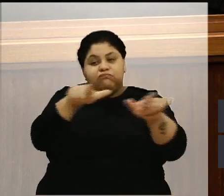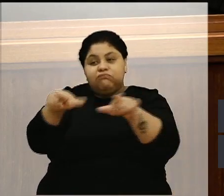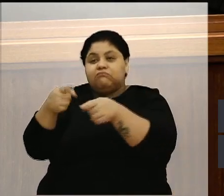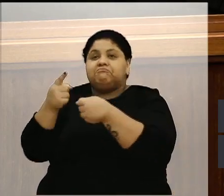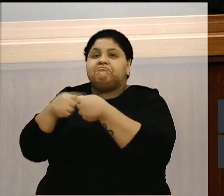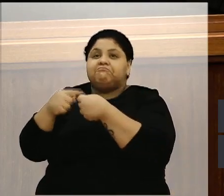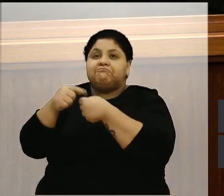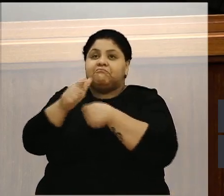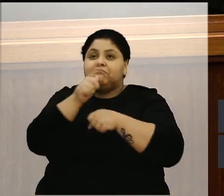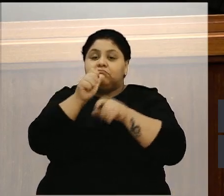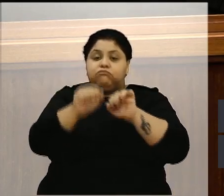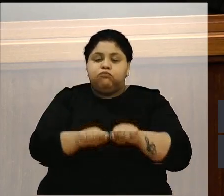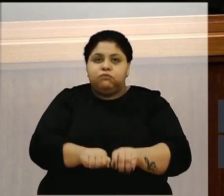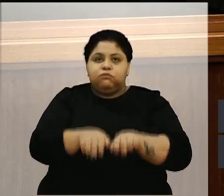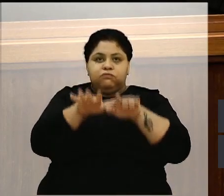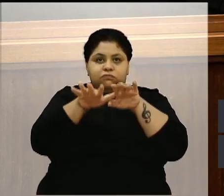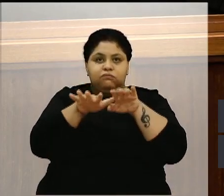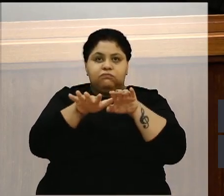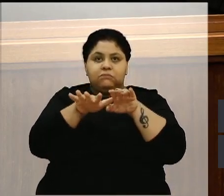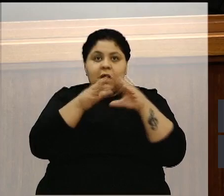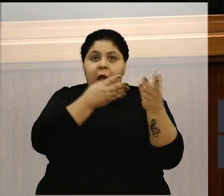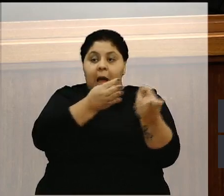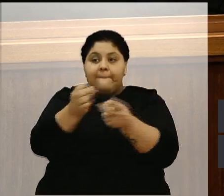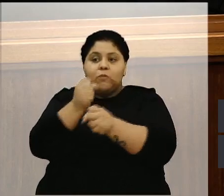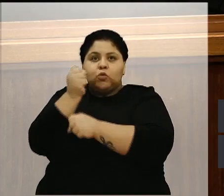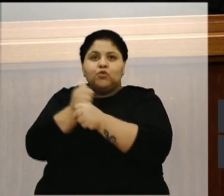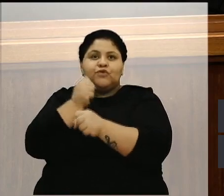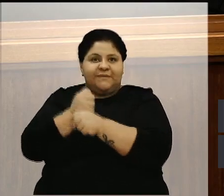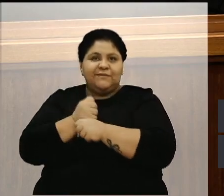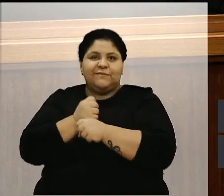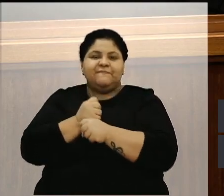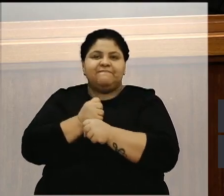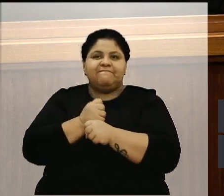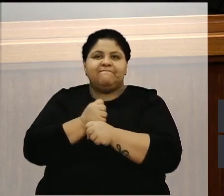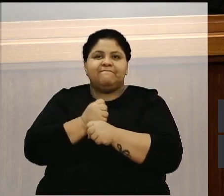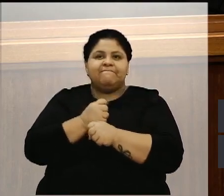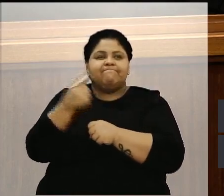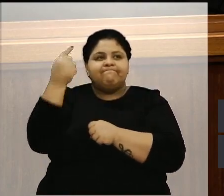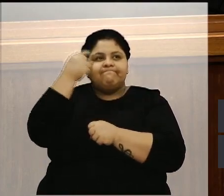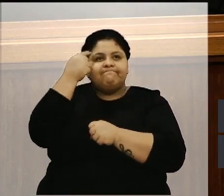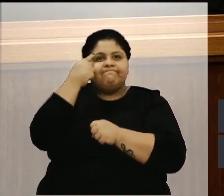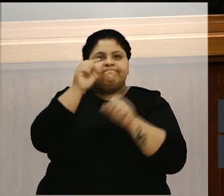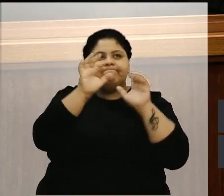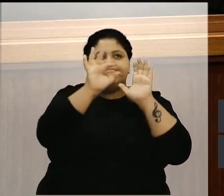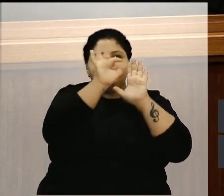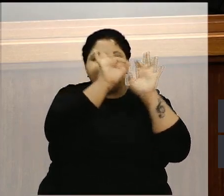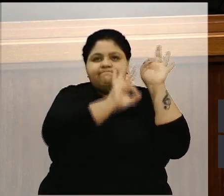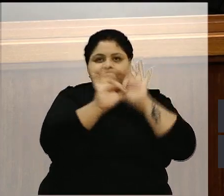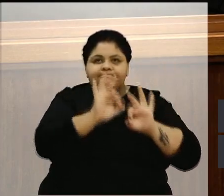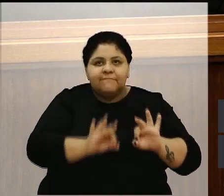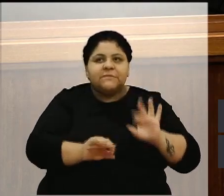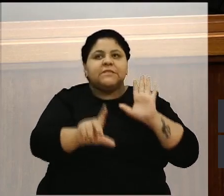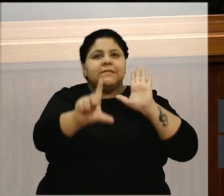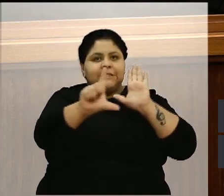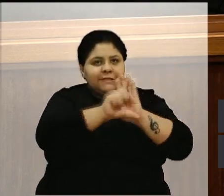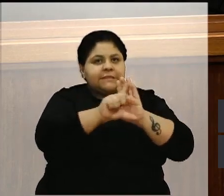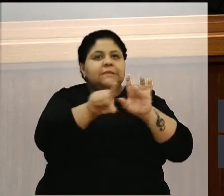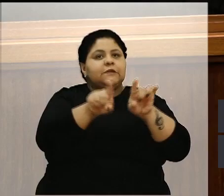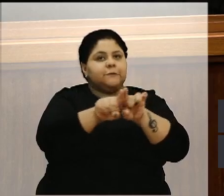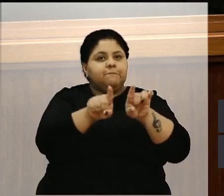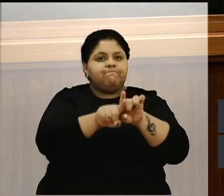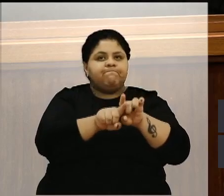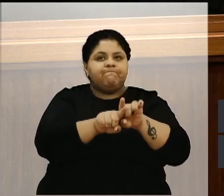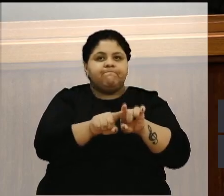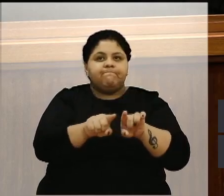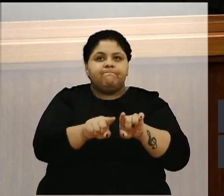que alagam historicamente, repensar planos, repensar legislações, olhar